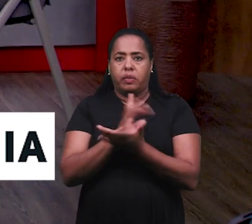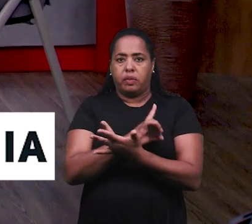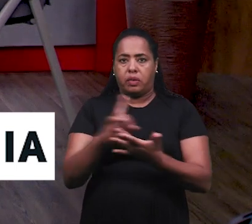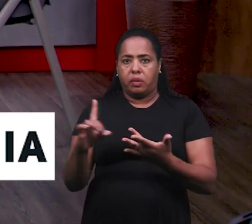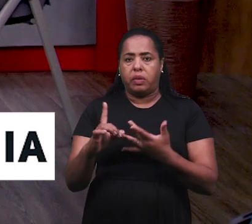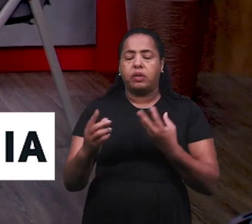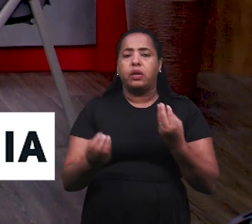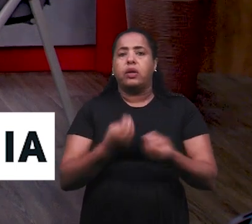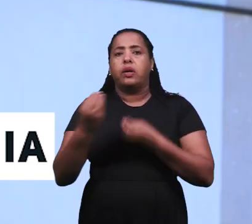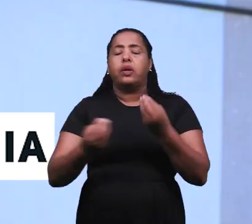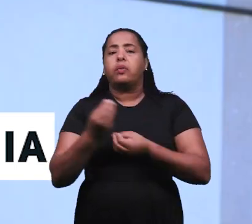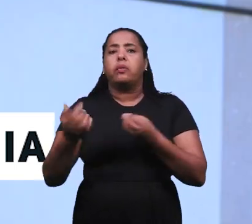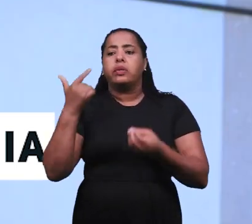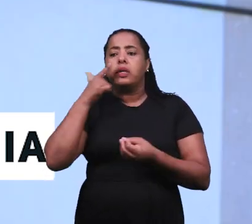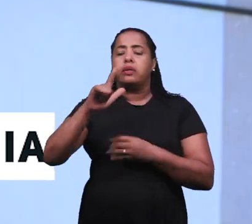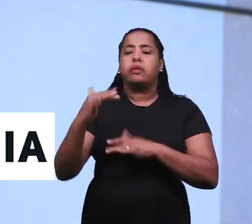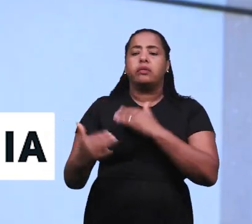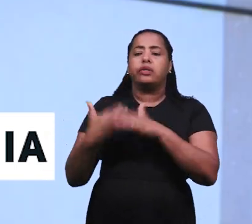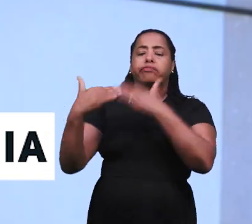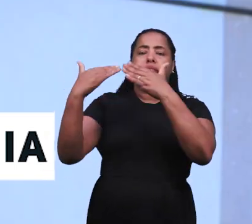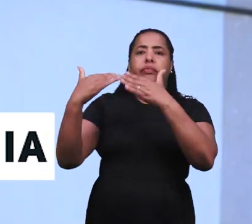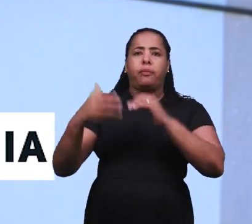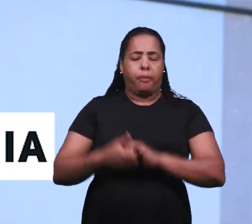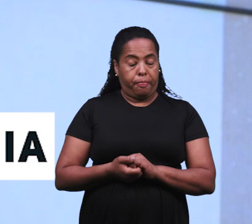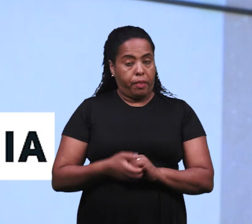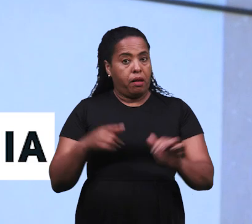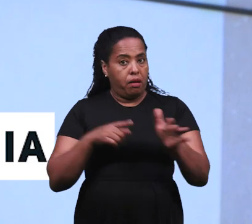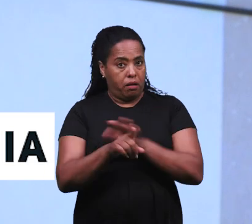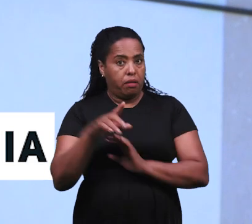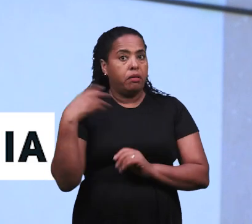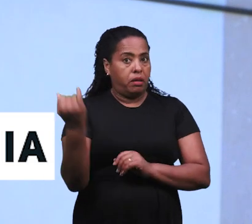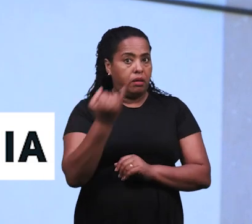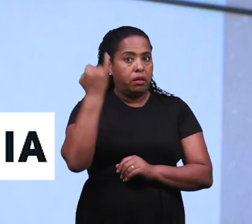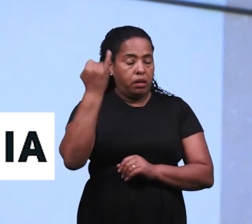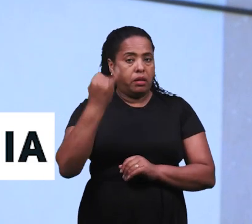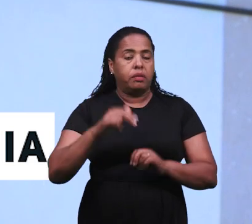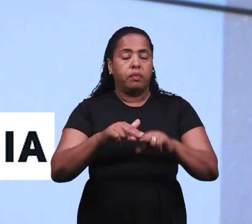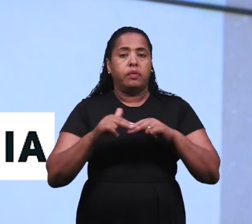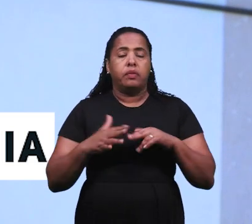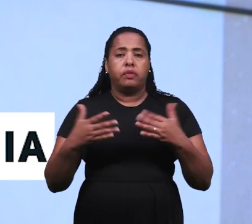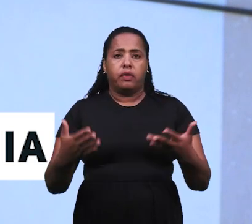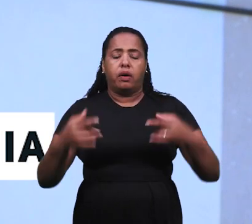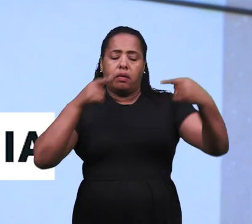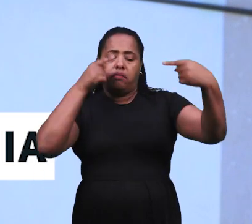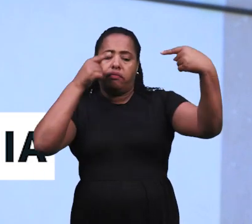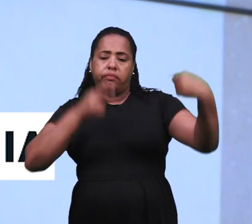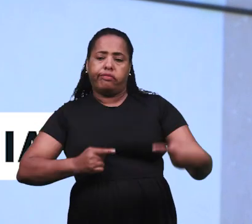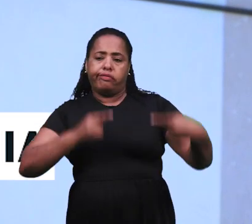são superados? Marcos, essa pergunta é muito importante, porque o